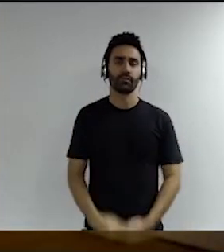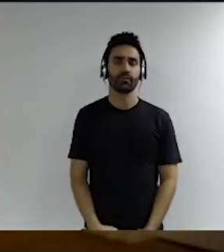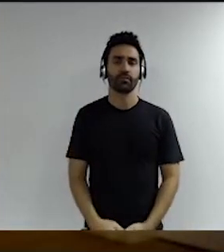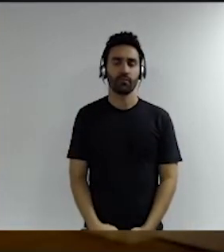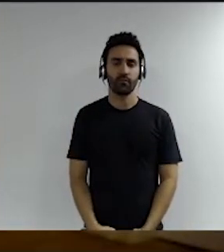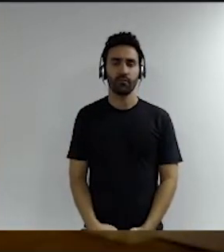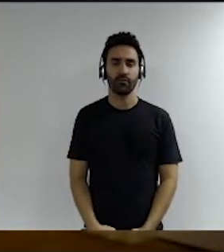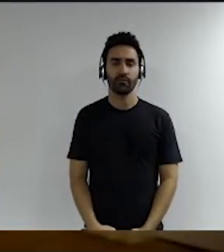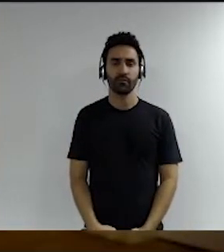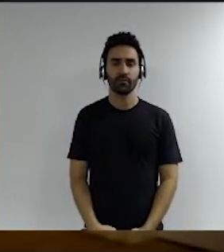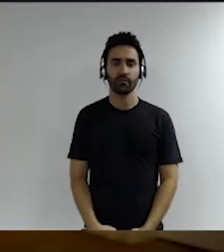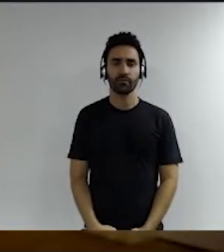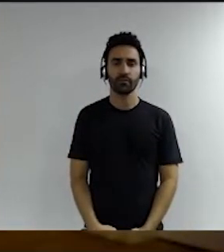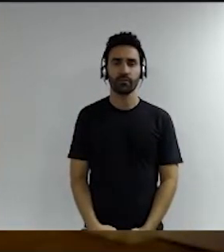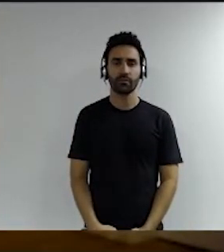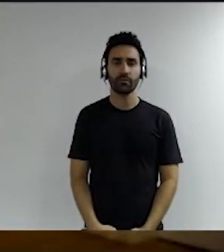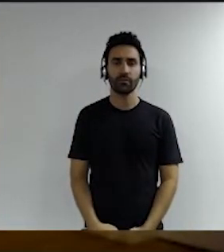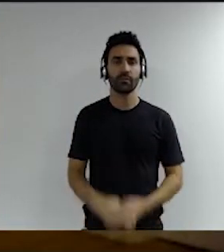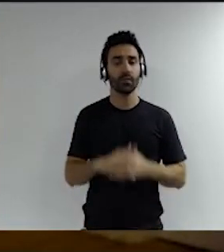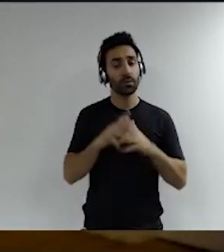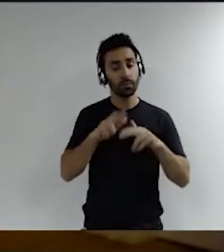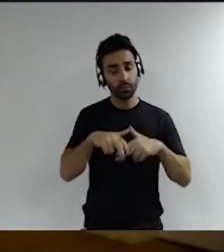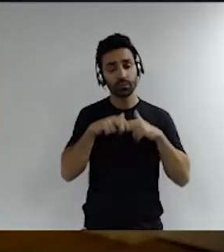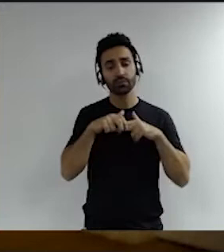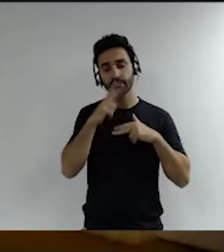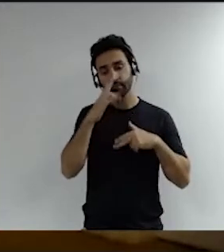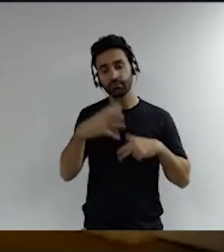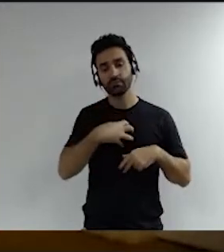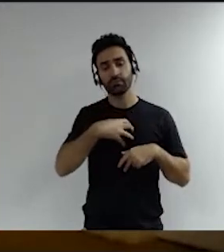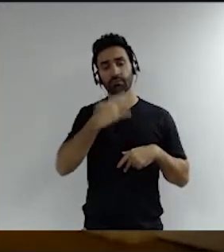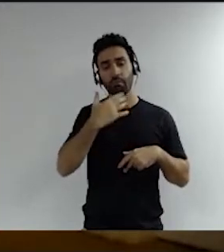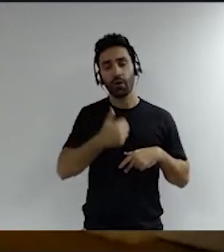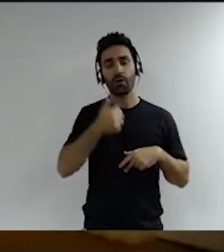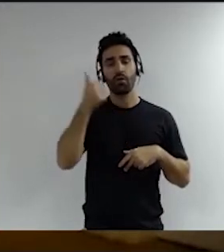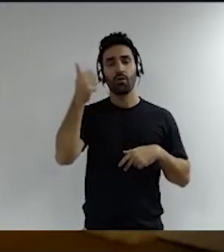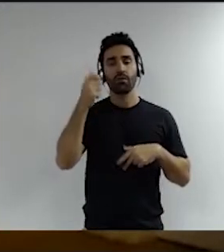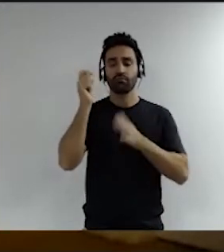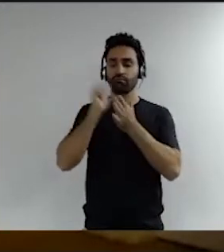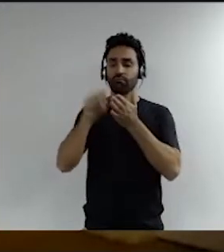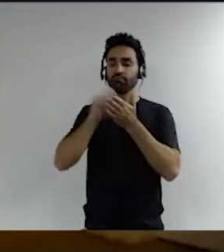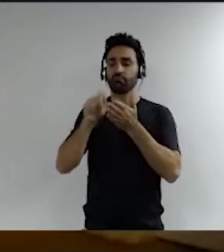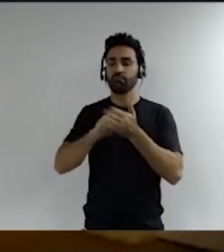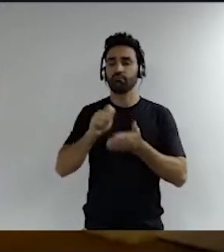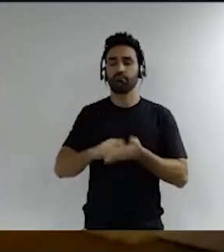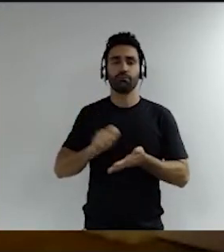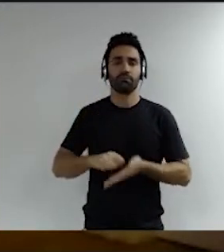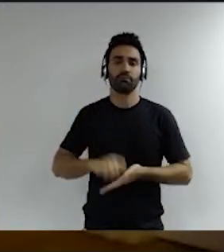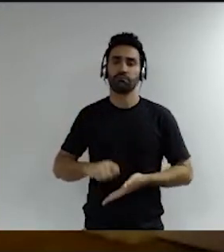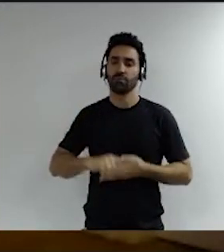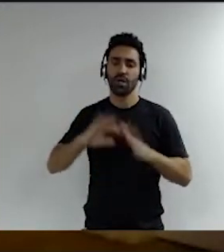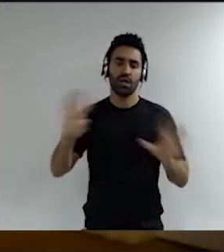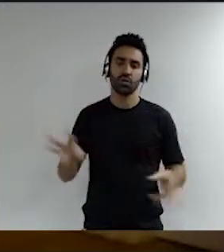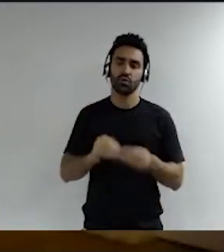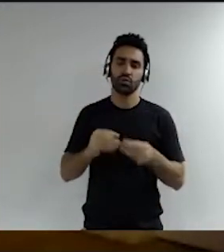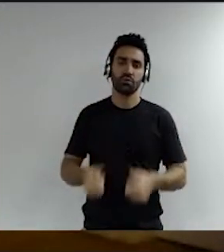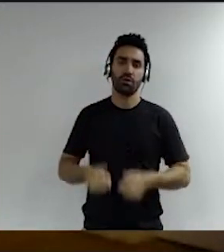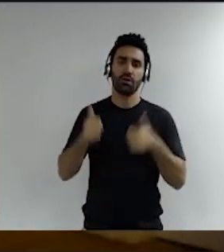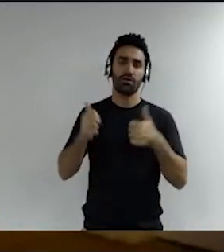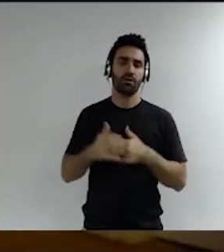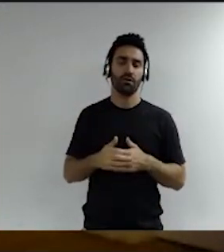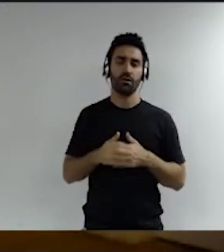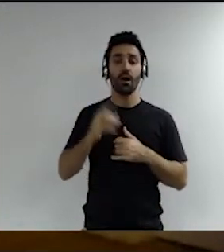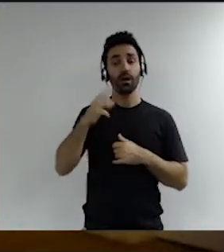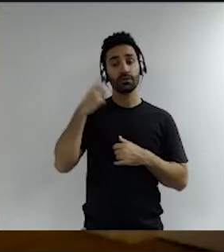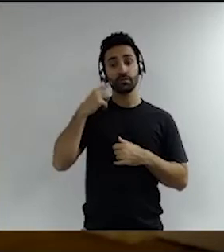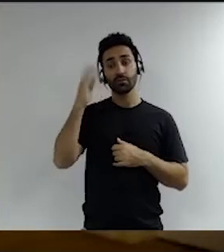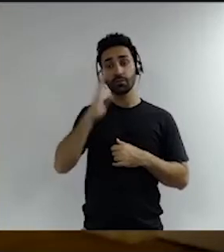Você não... É muito melhor mandar um memorial sintético. A advocacia